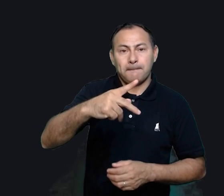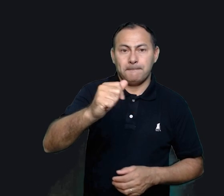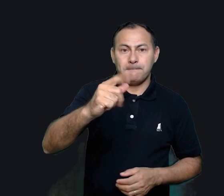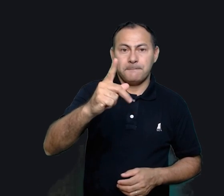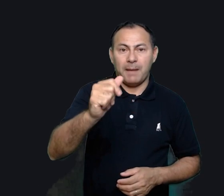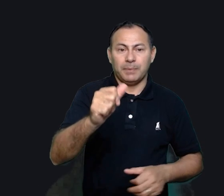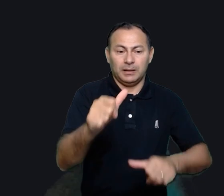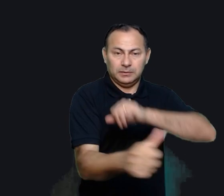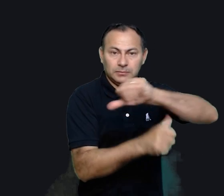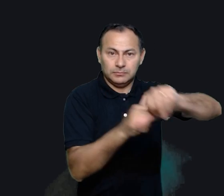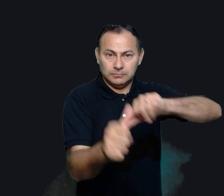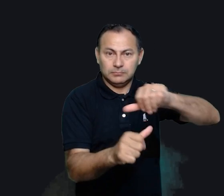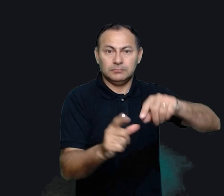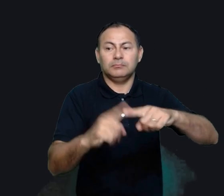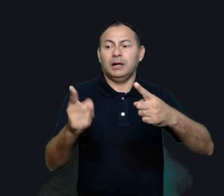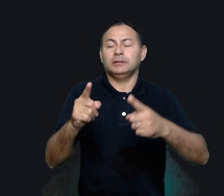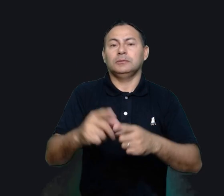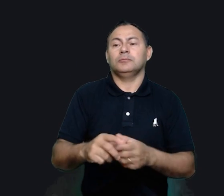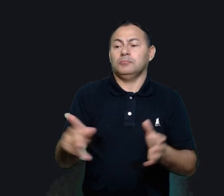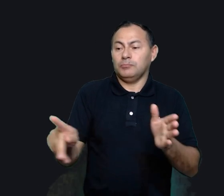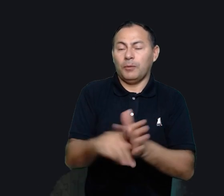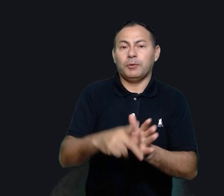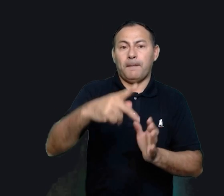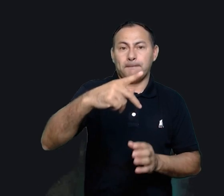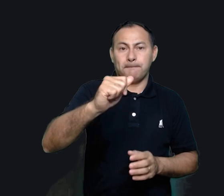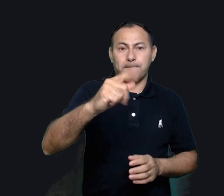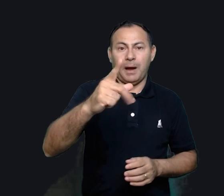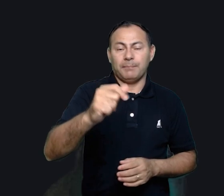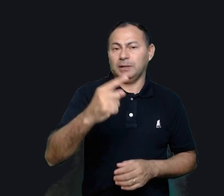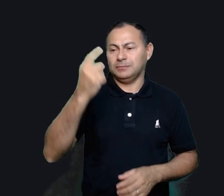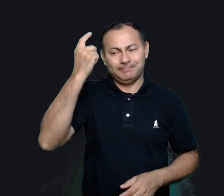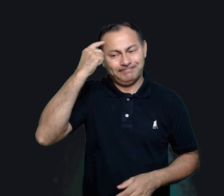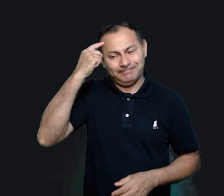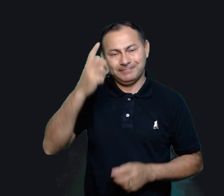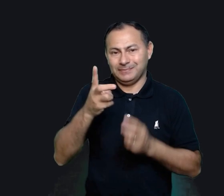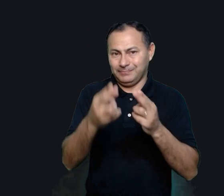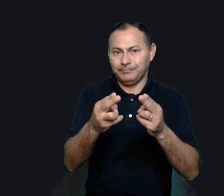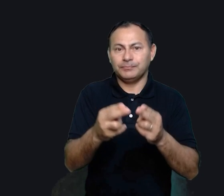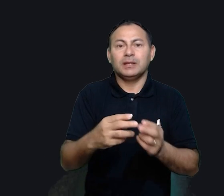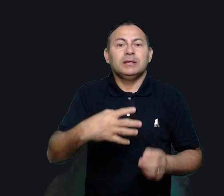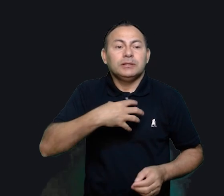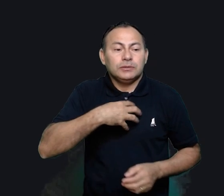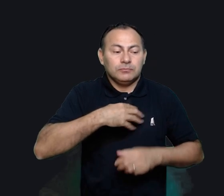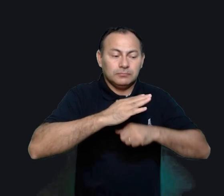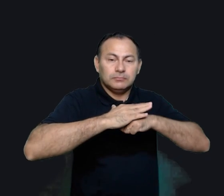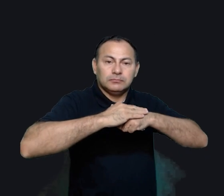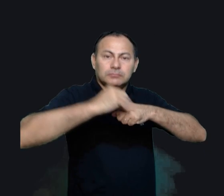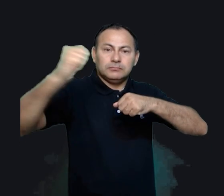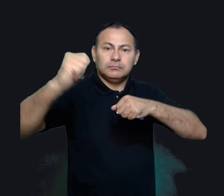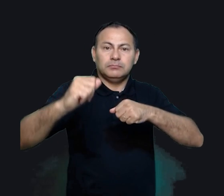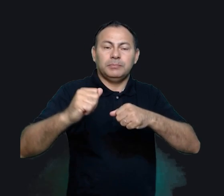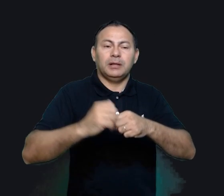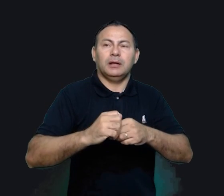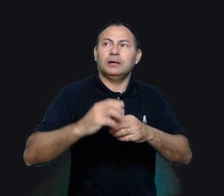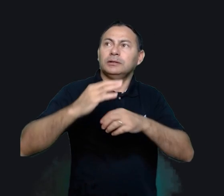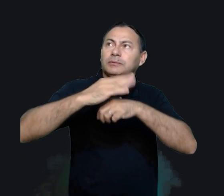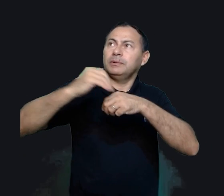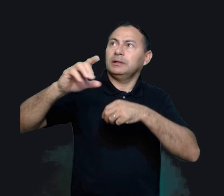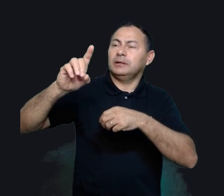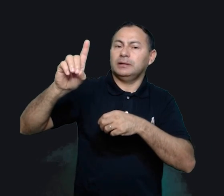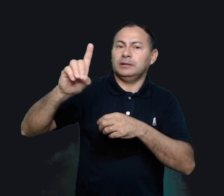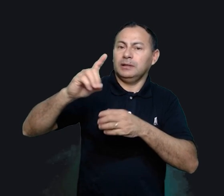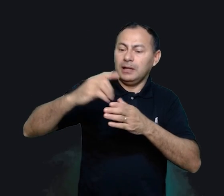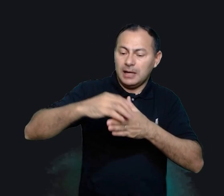de transição, mas ele mesmo não pensava assim. Sentiu-se chamado pela providência